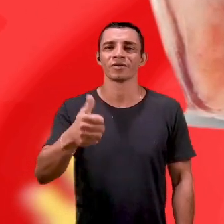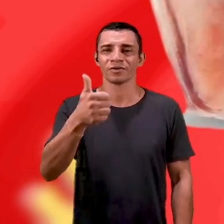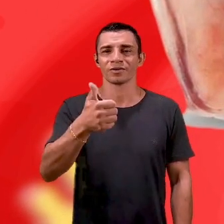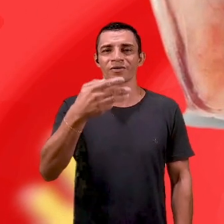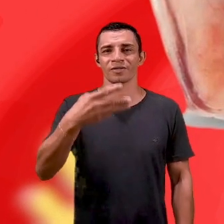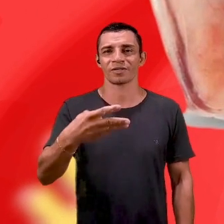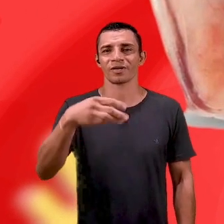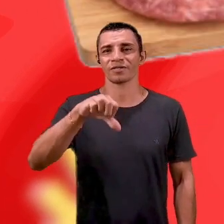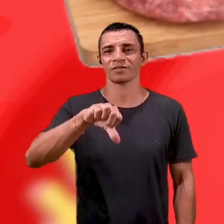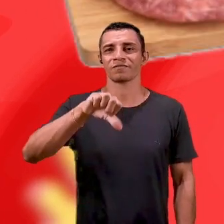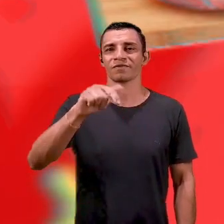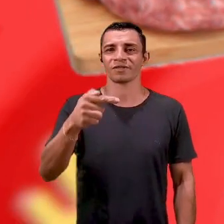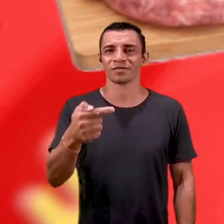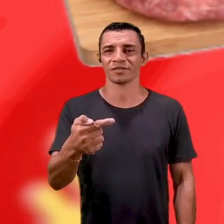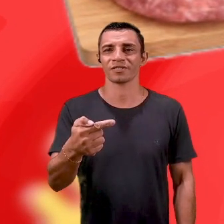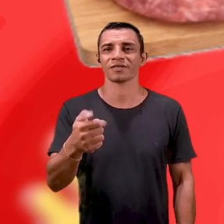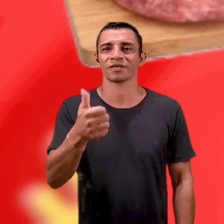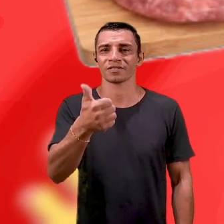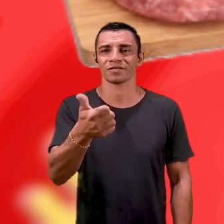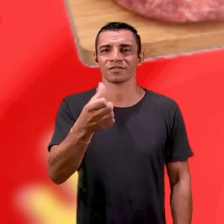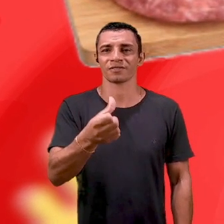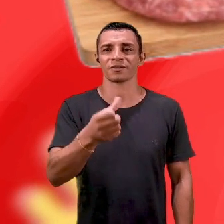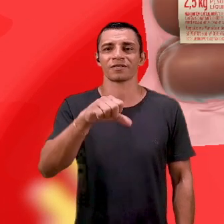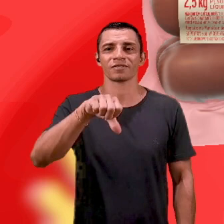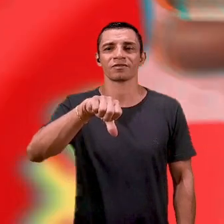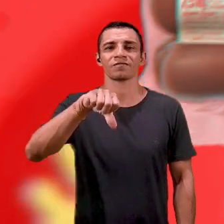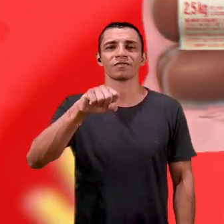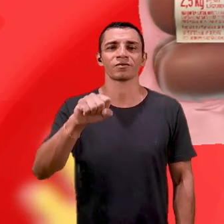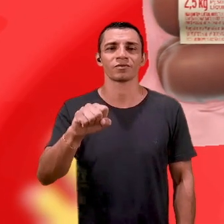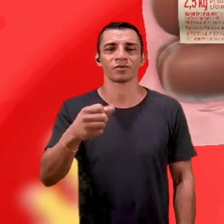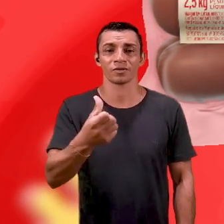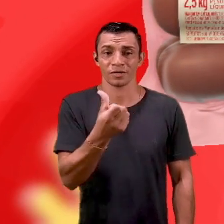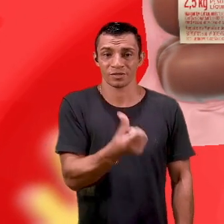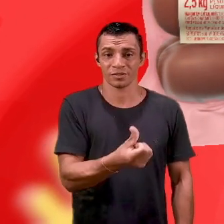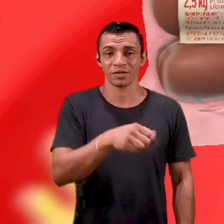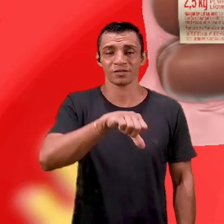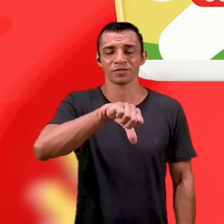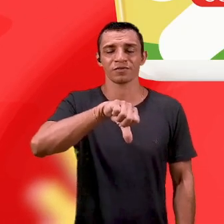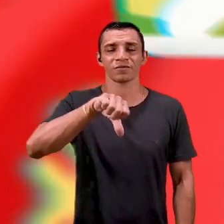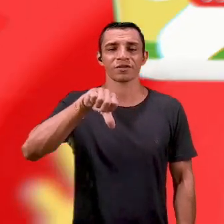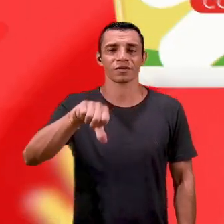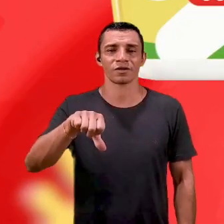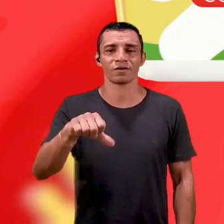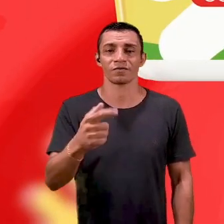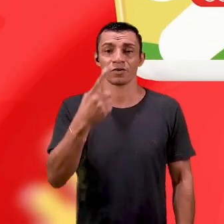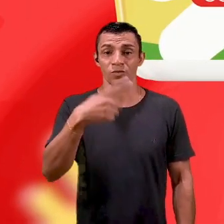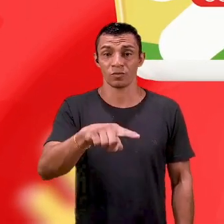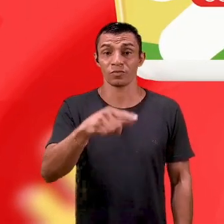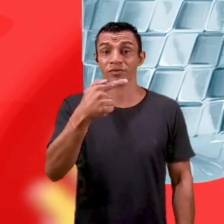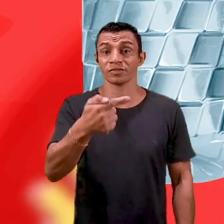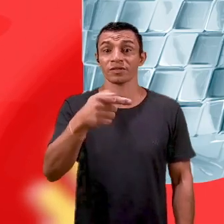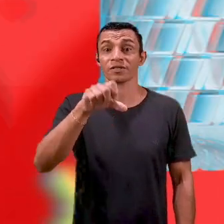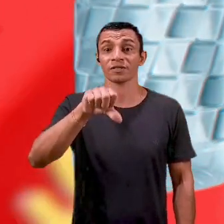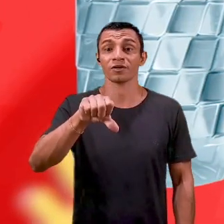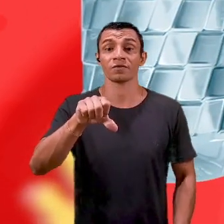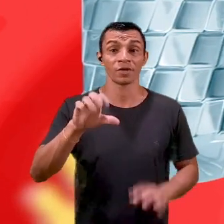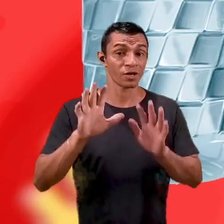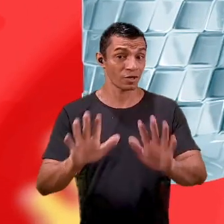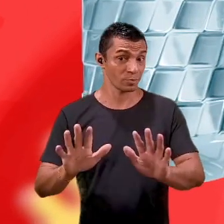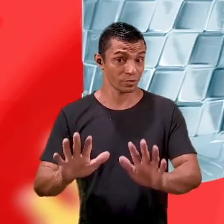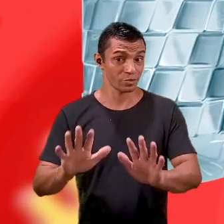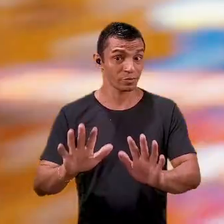Montana, R$39,98. Linguiça churrasco Aurora, R$13,97. Calabresa Seara, R$16,98. Quali 500 gramas, R$6,99. Detergente